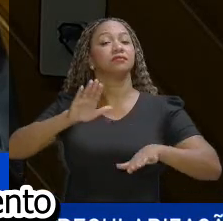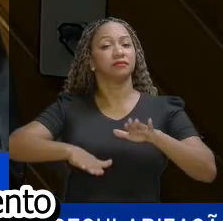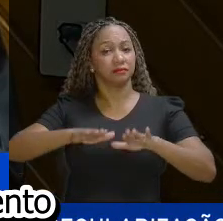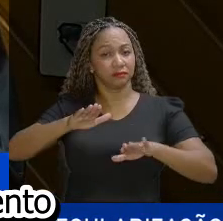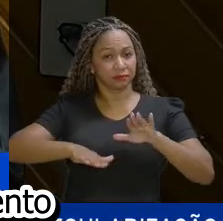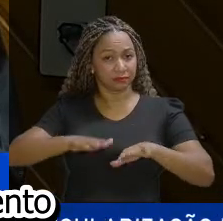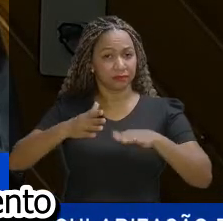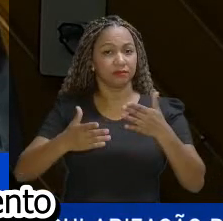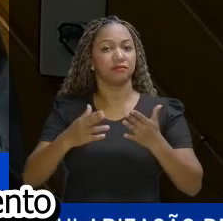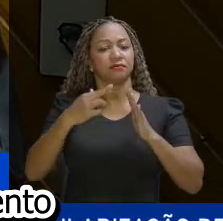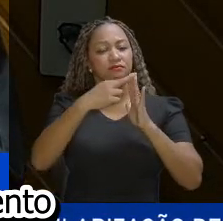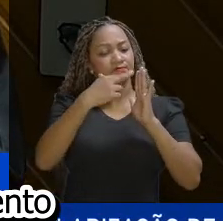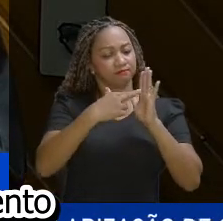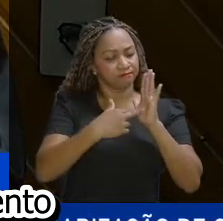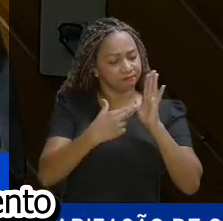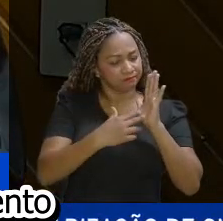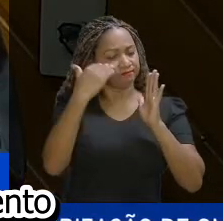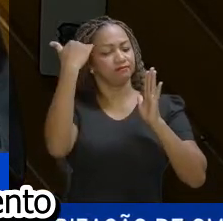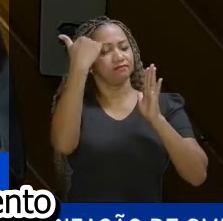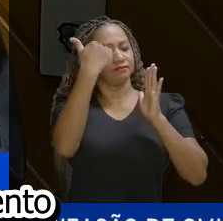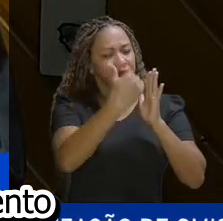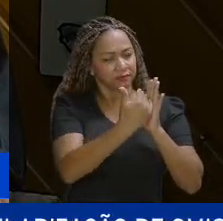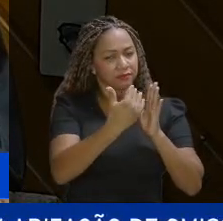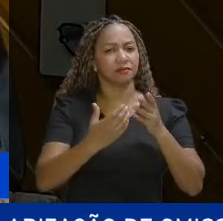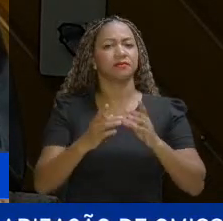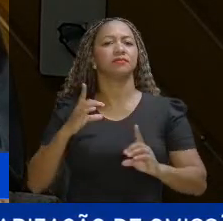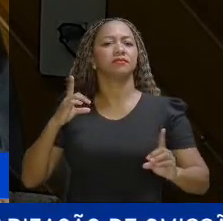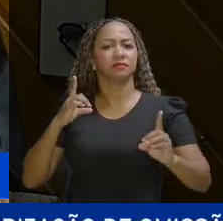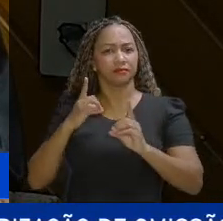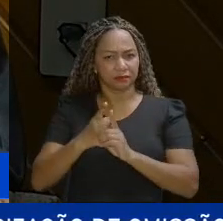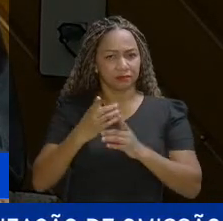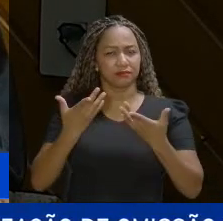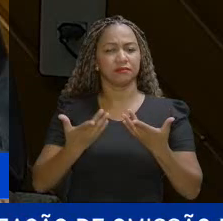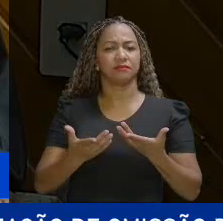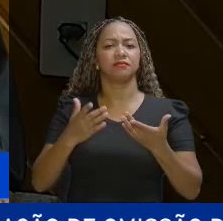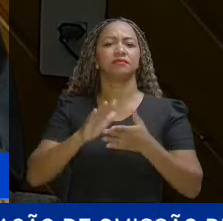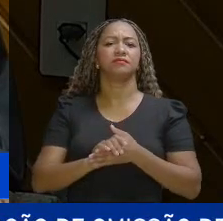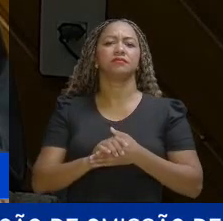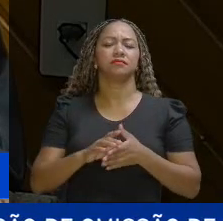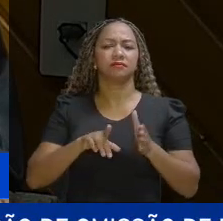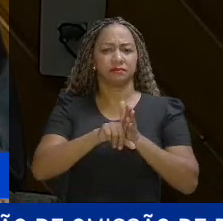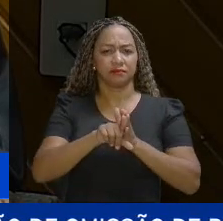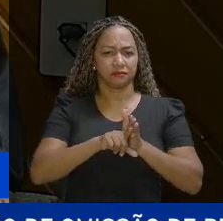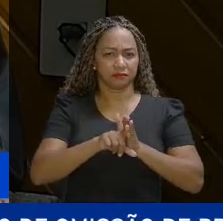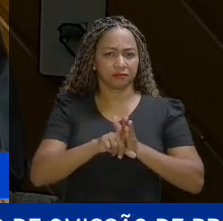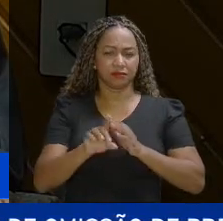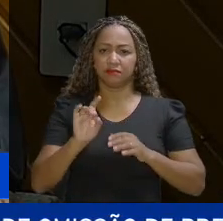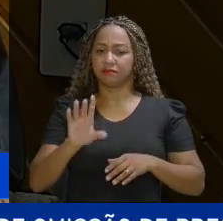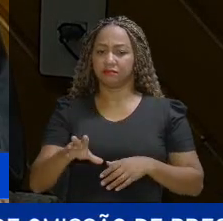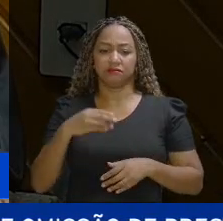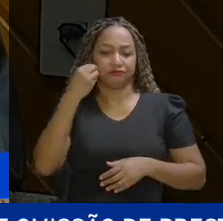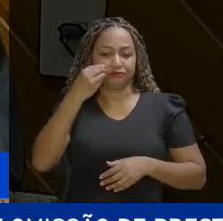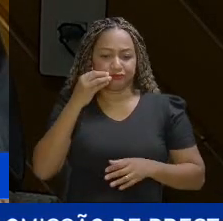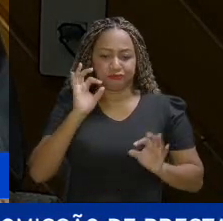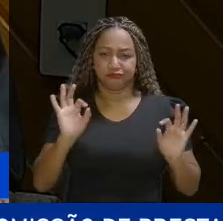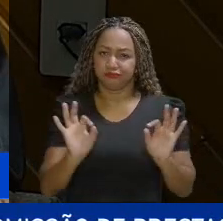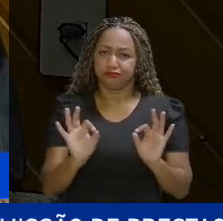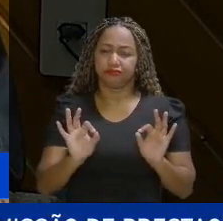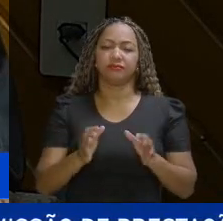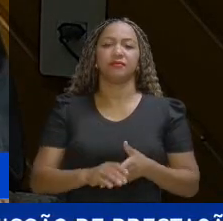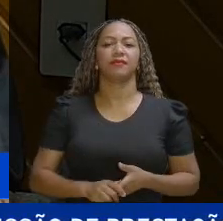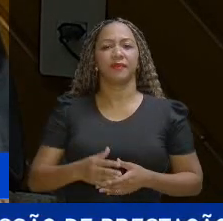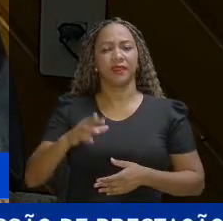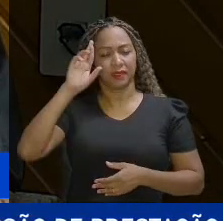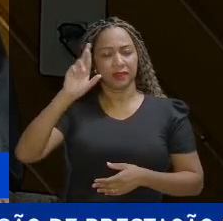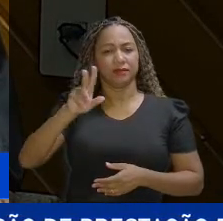do cumprimento de requisitos formais e do atendimento às diligências, o que, no caso em questão, não foi observado. Diante disso,